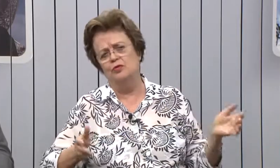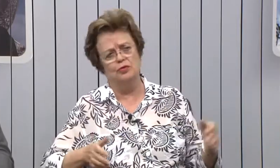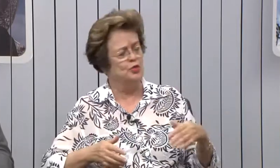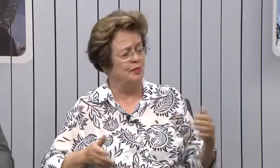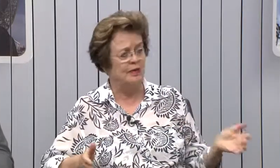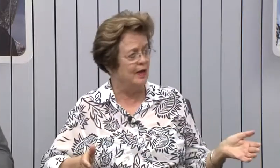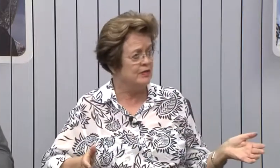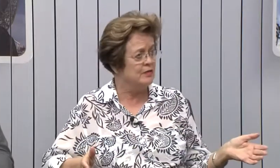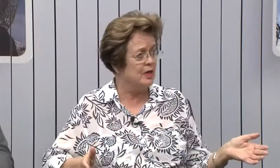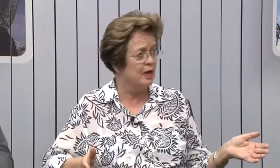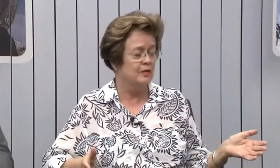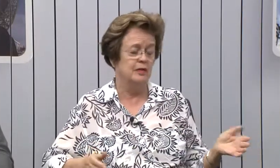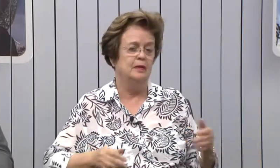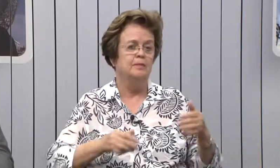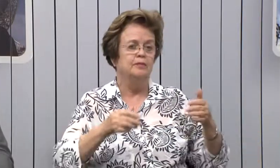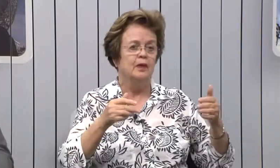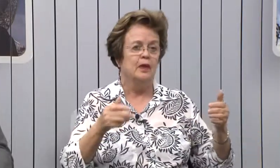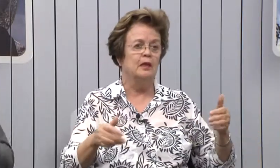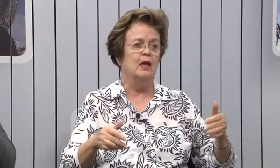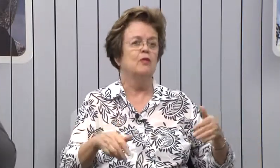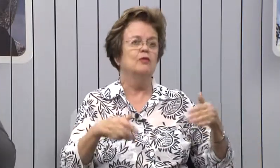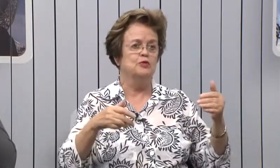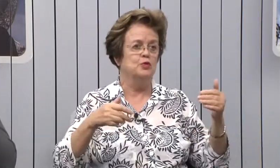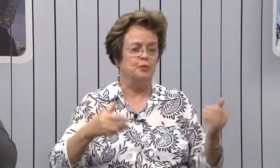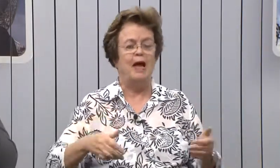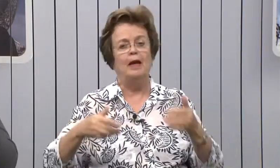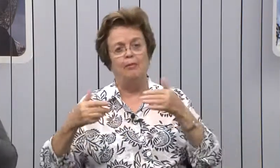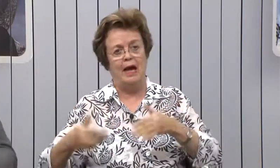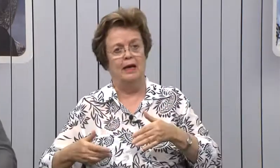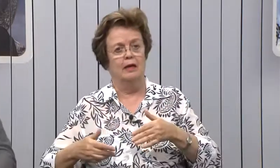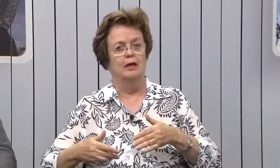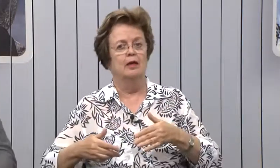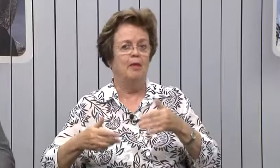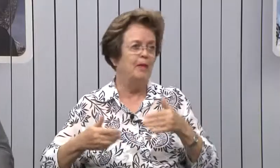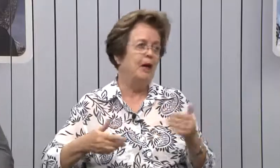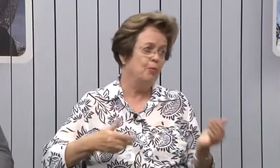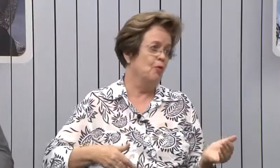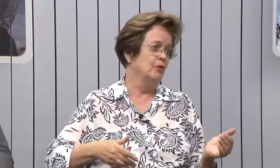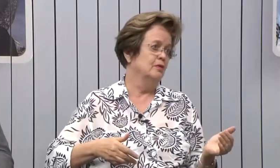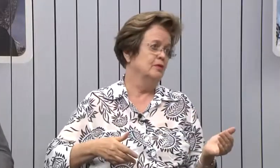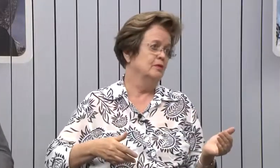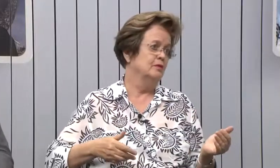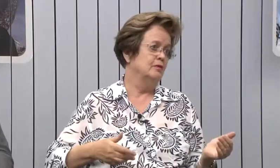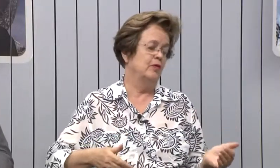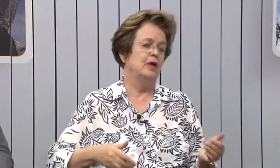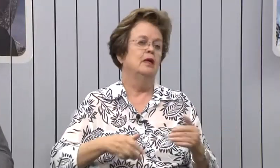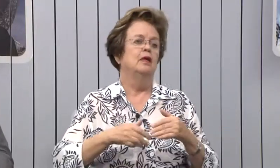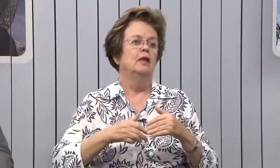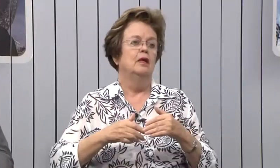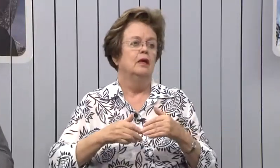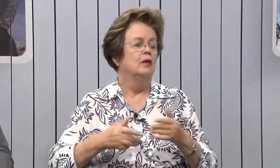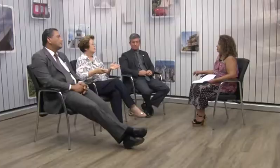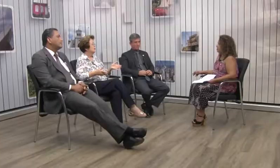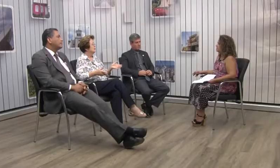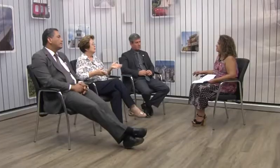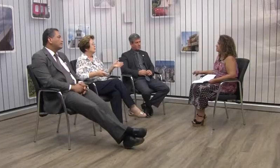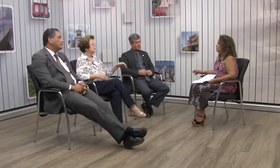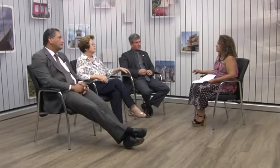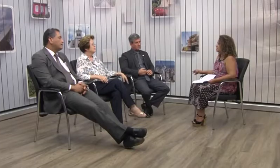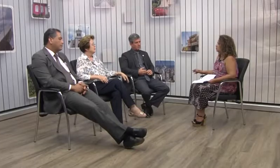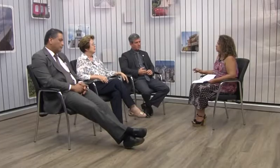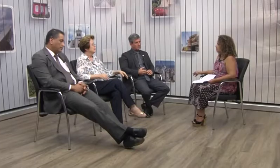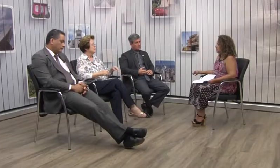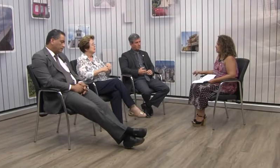básicas de saúde, hospitais, etc. Então, o SUS paga, mas paga pouco. Não é? As outras